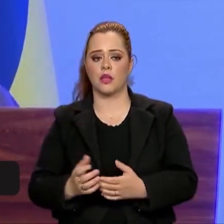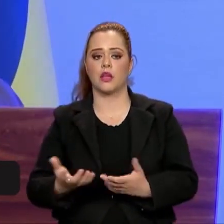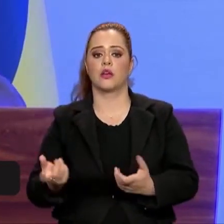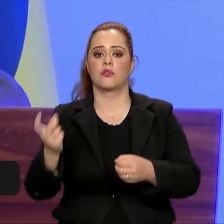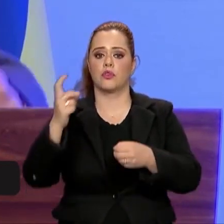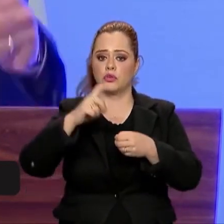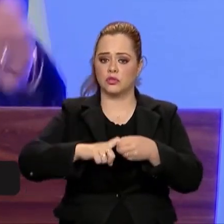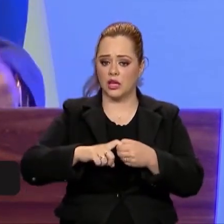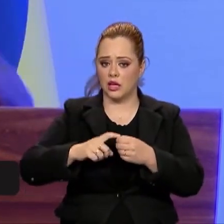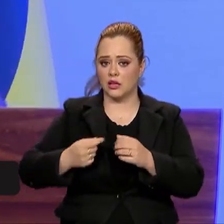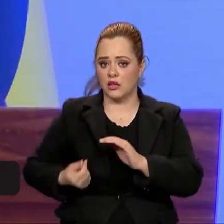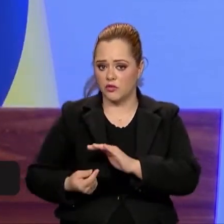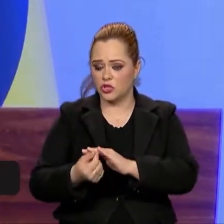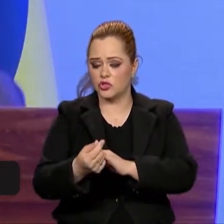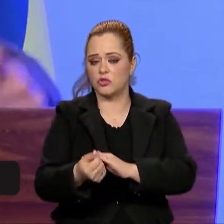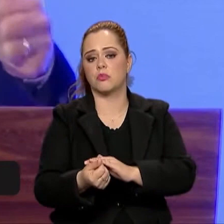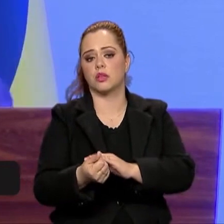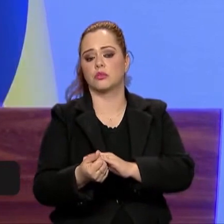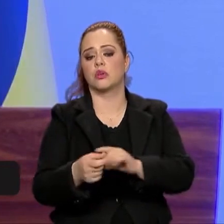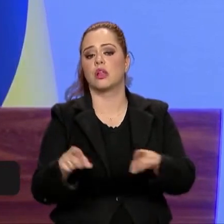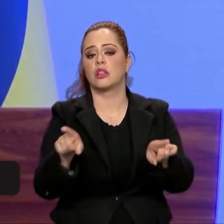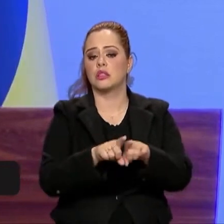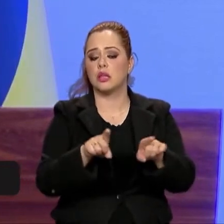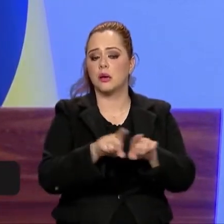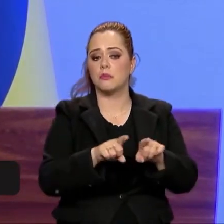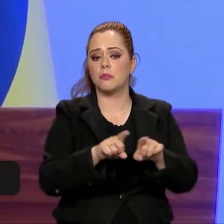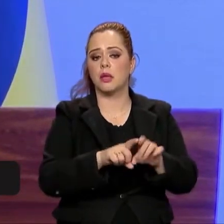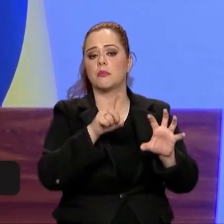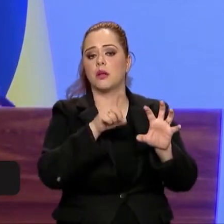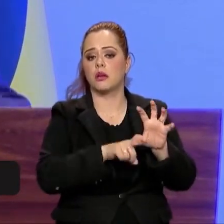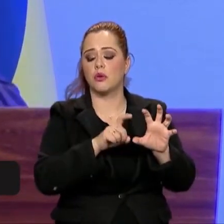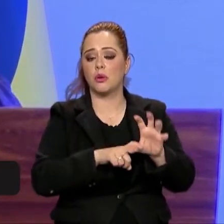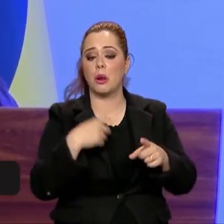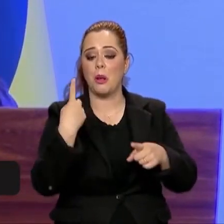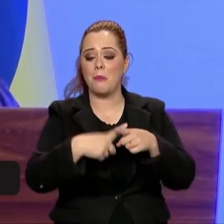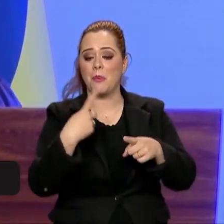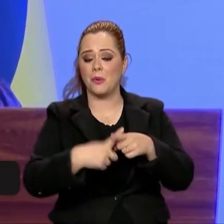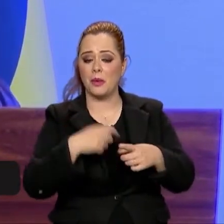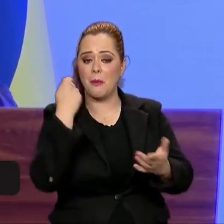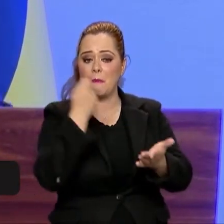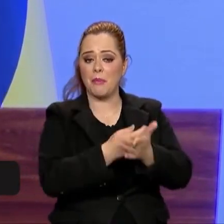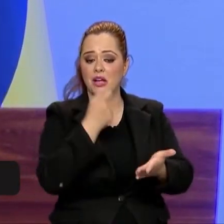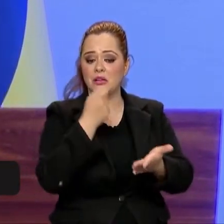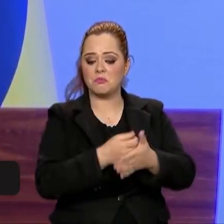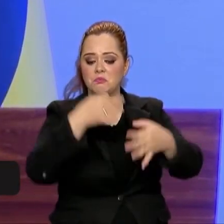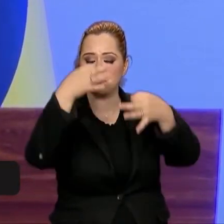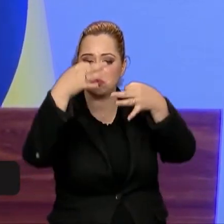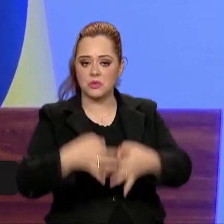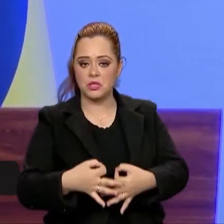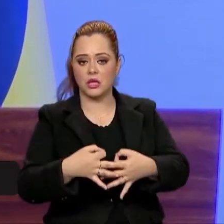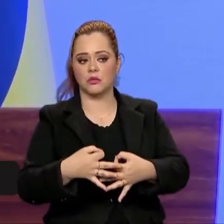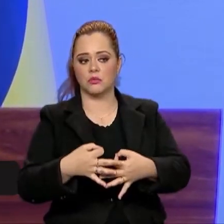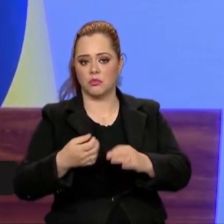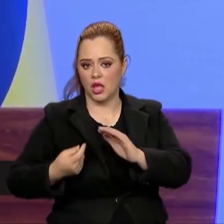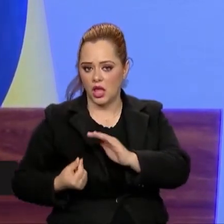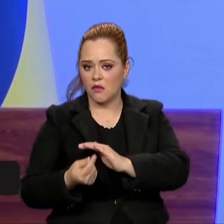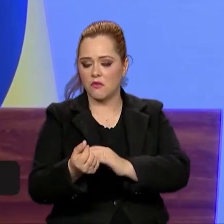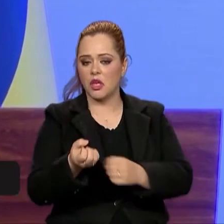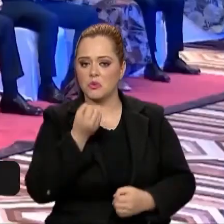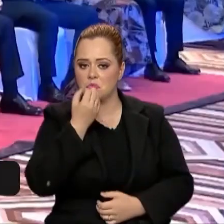Angola, que é um bom pagador das coisas que o Brasil investiu aqui.